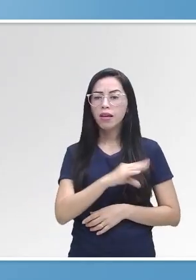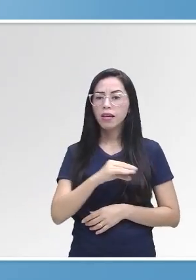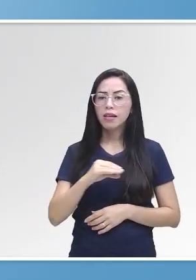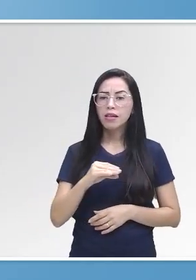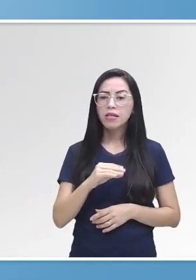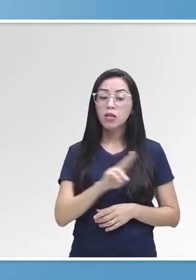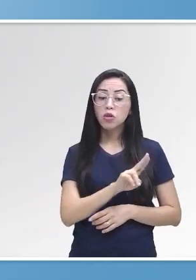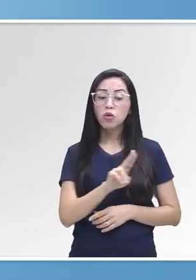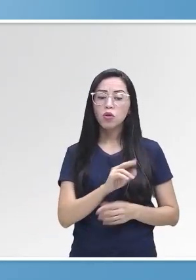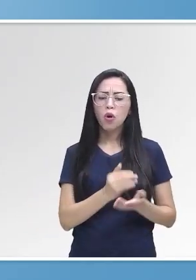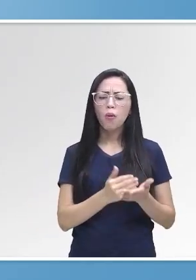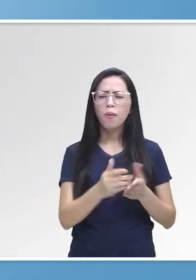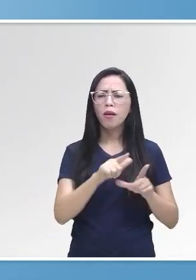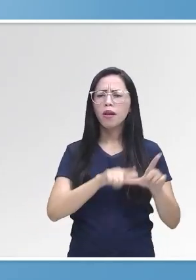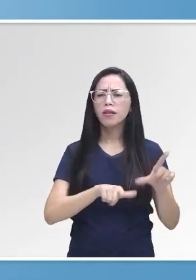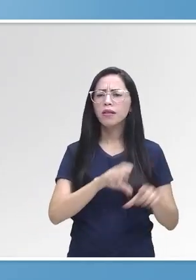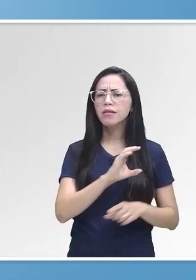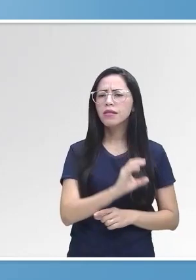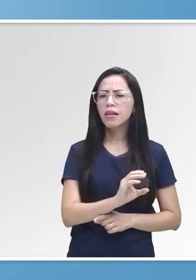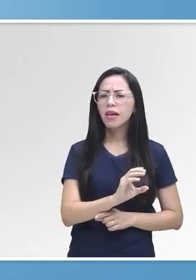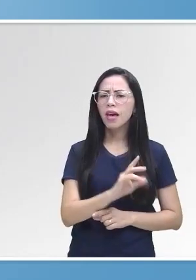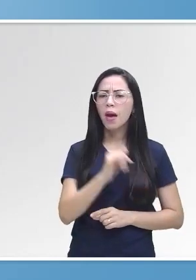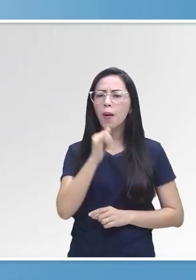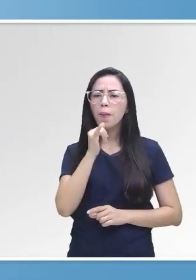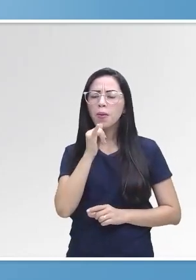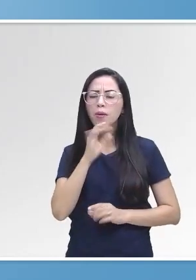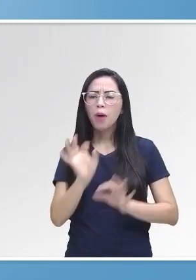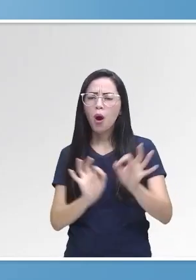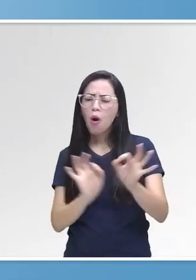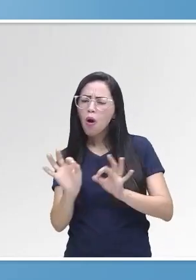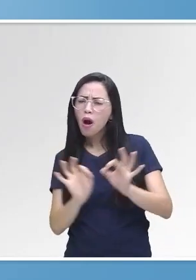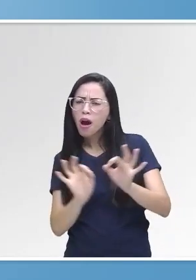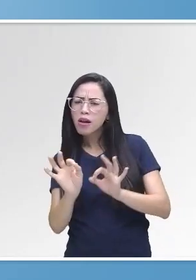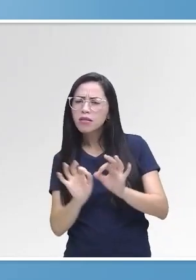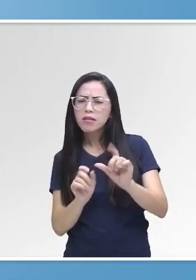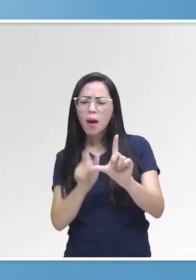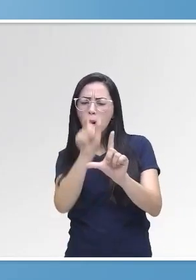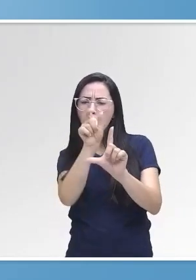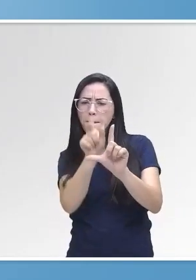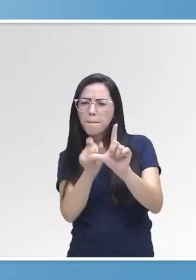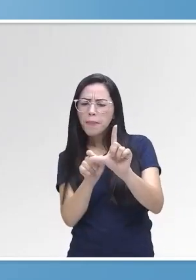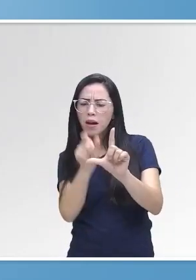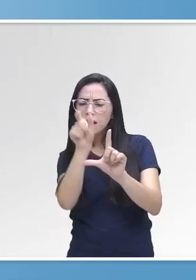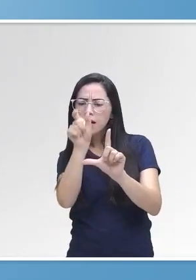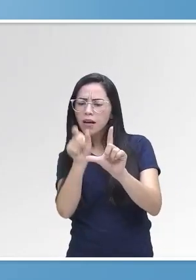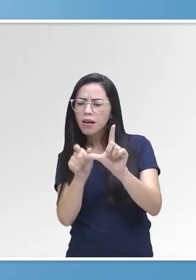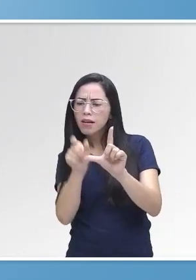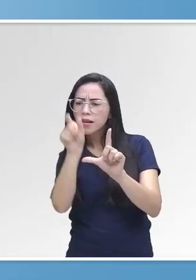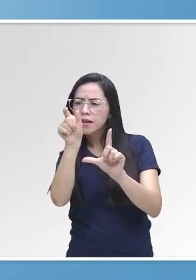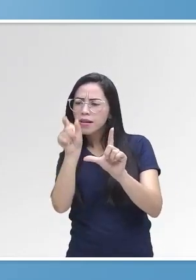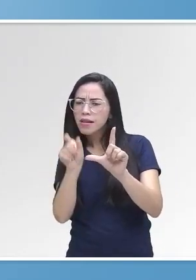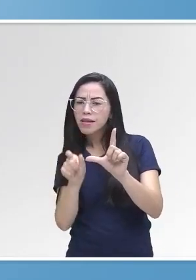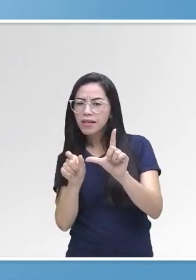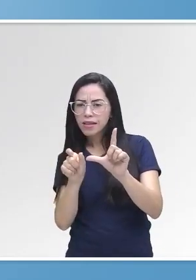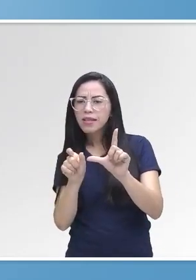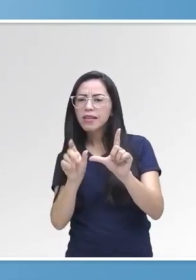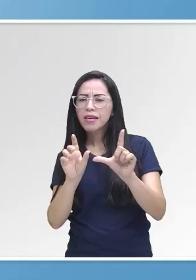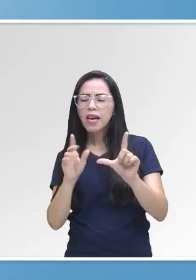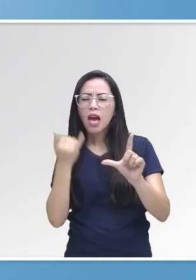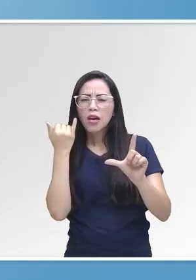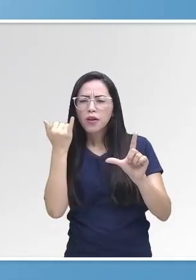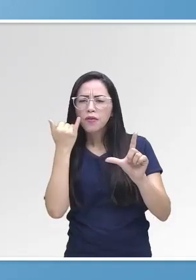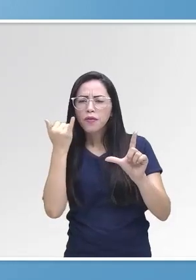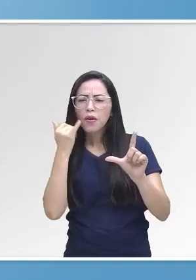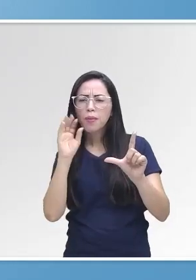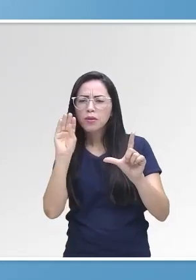é Barrinhas e colocar uma em cima da outra com a quantidade das Crianças a gente pode fazer tracinho fazer